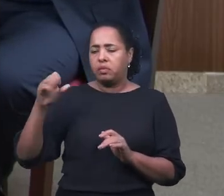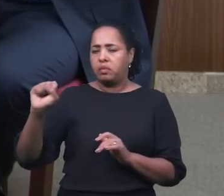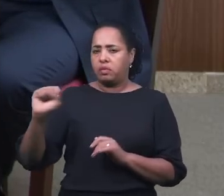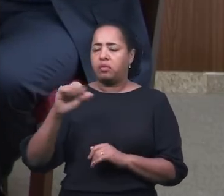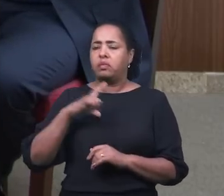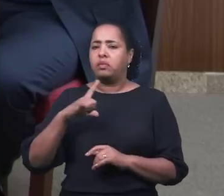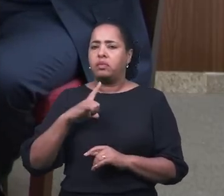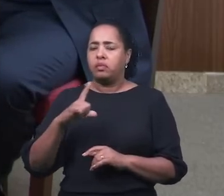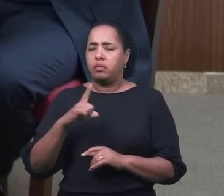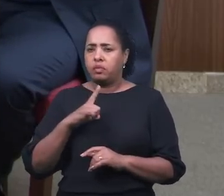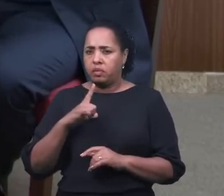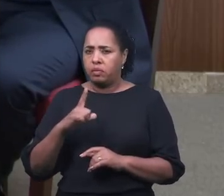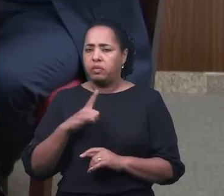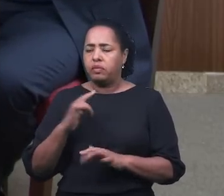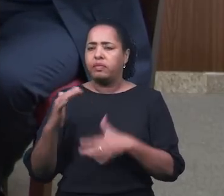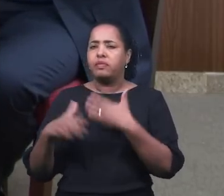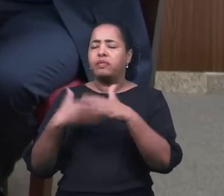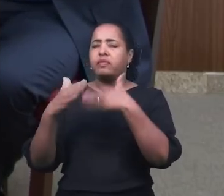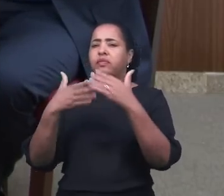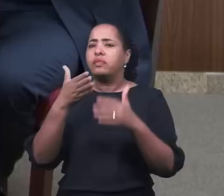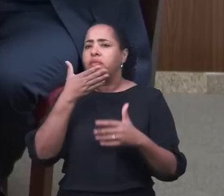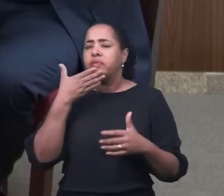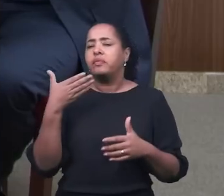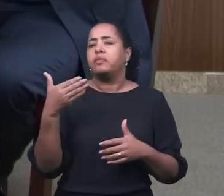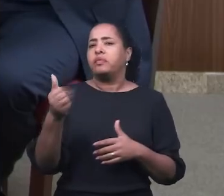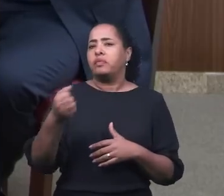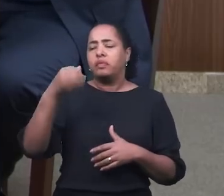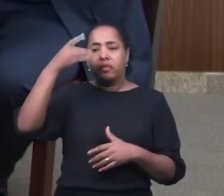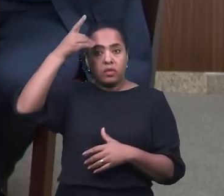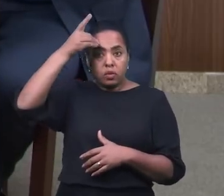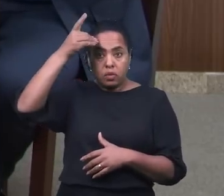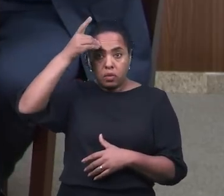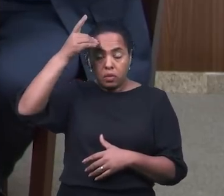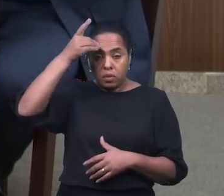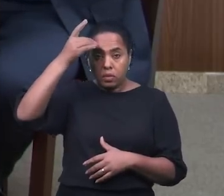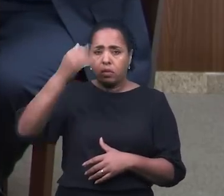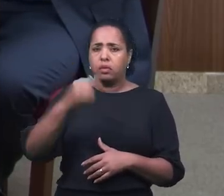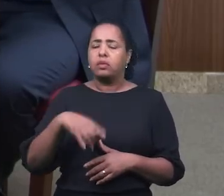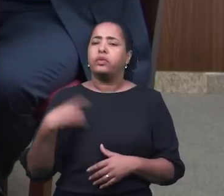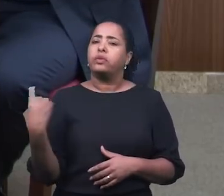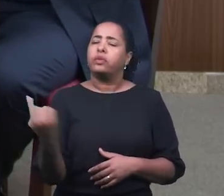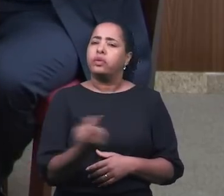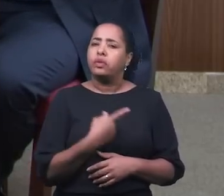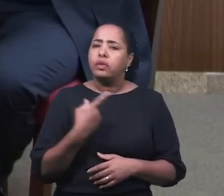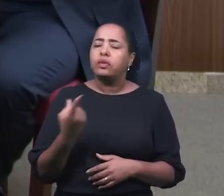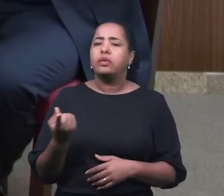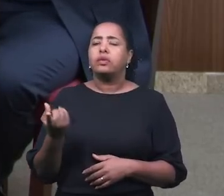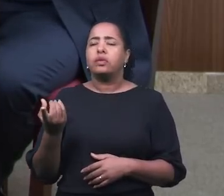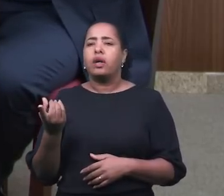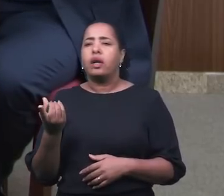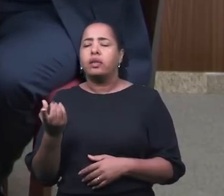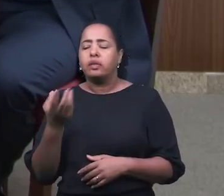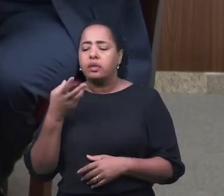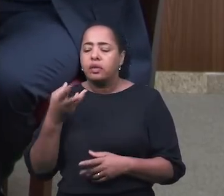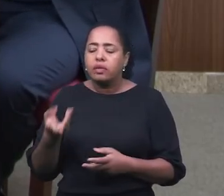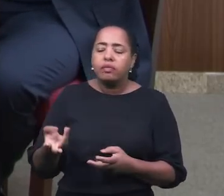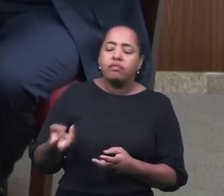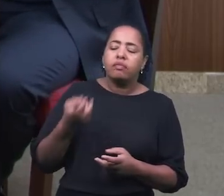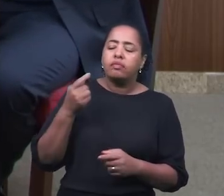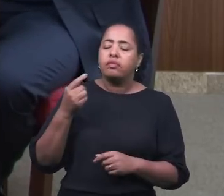um aperfeiçoamento maior dos dons espirituais, onde nós estamos provando que nessa hora